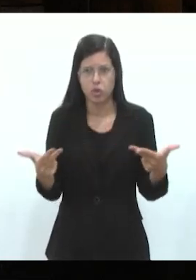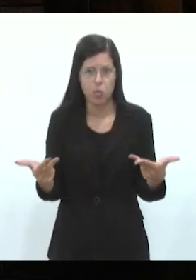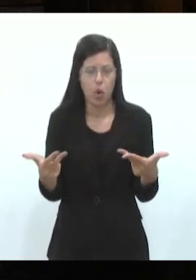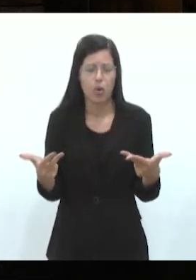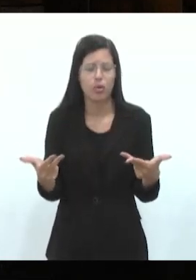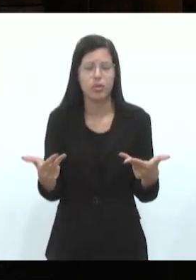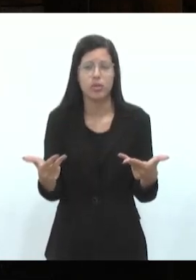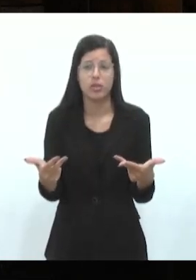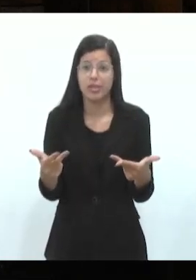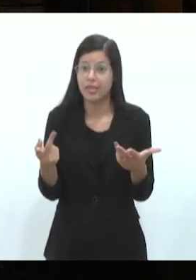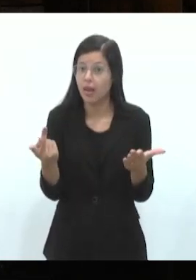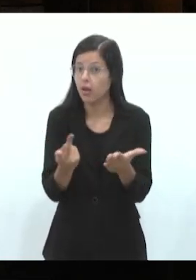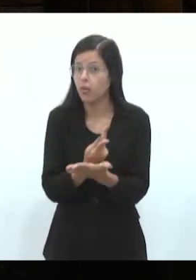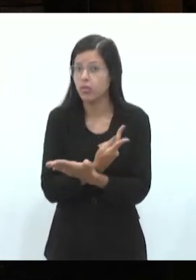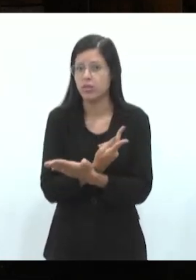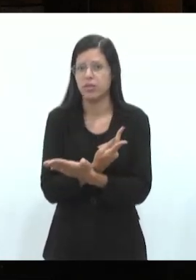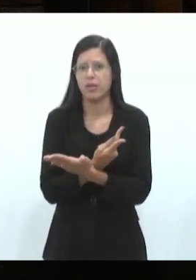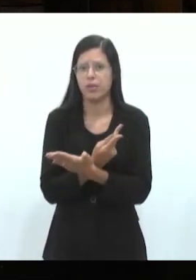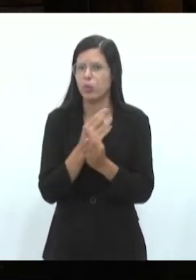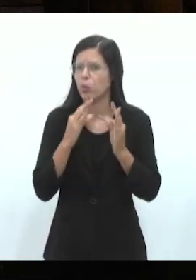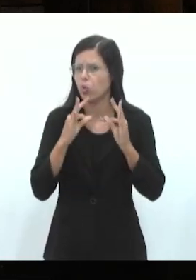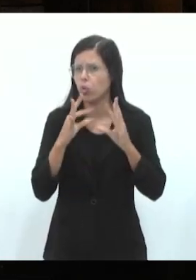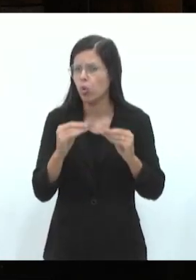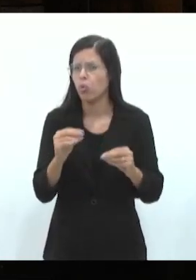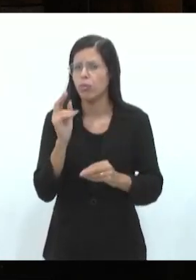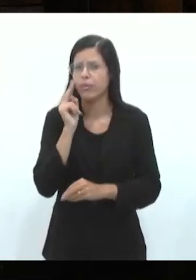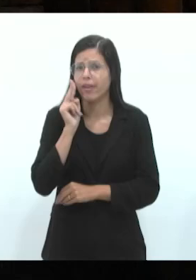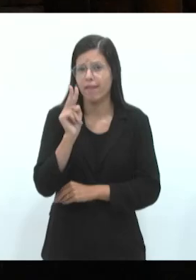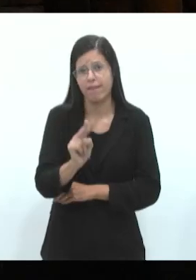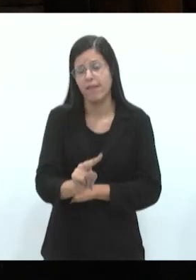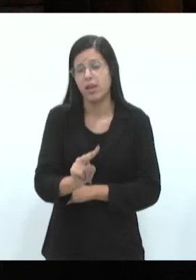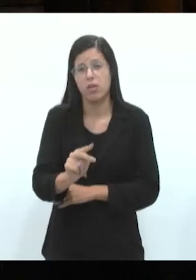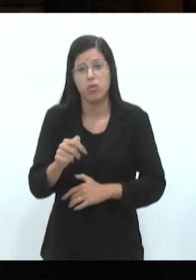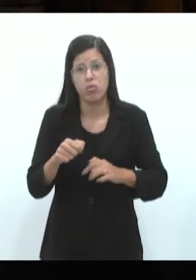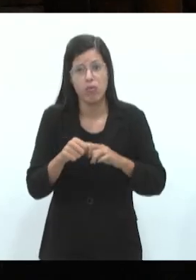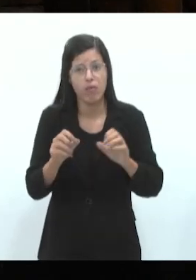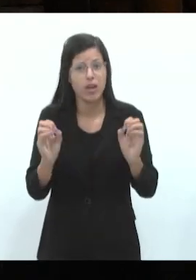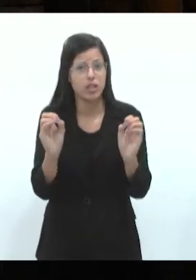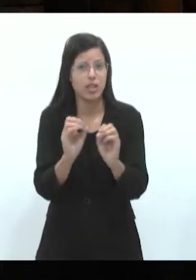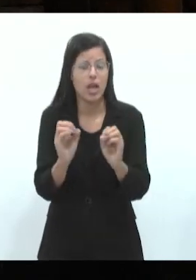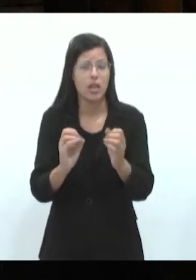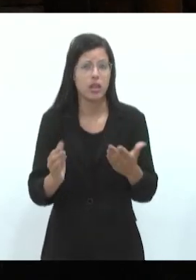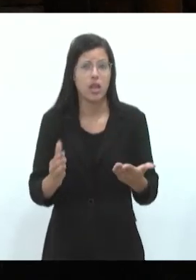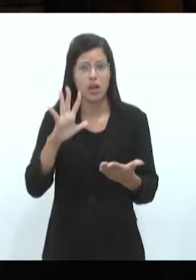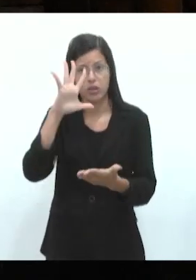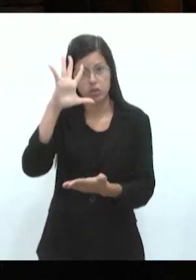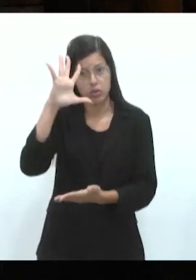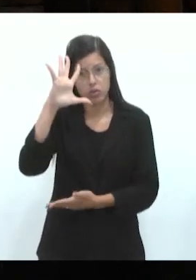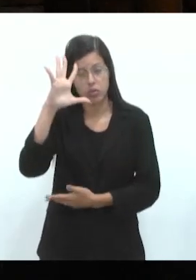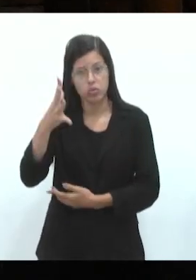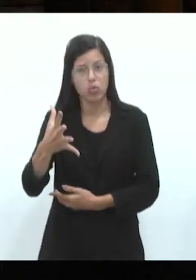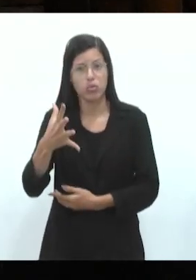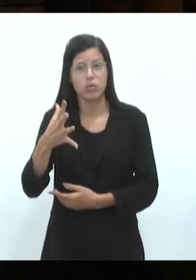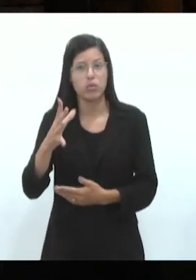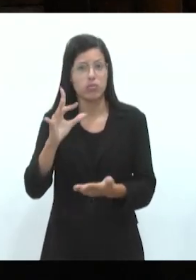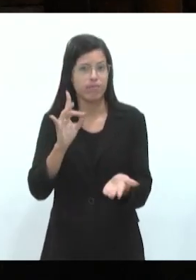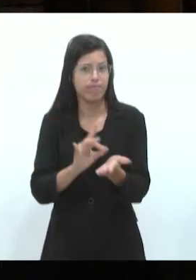de todos. E está todo mundo empurrando com a barriga. A solução real não